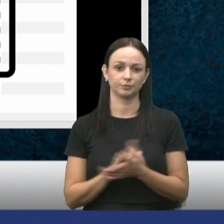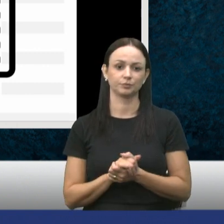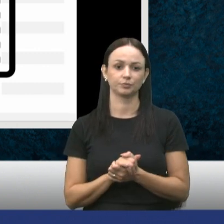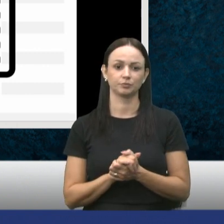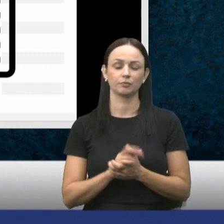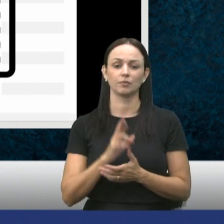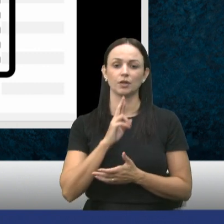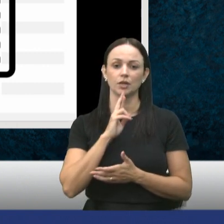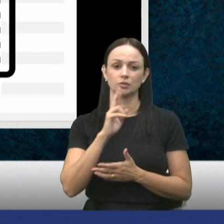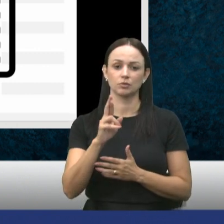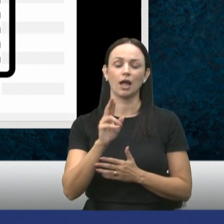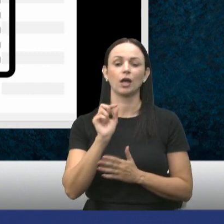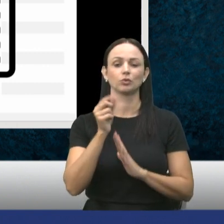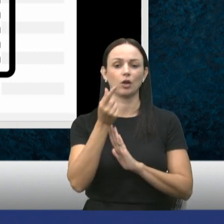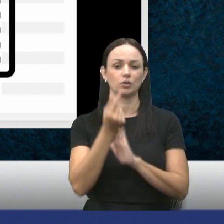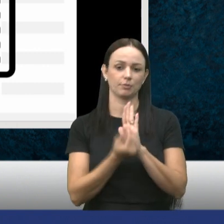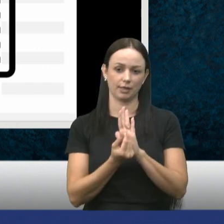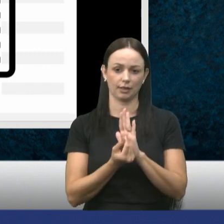resultado orçamentário.